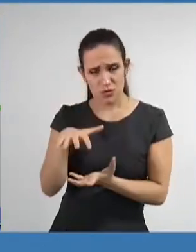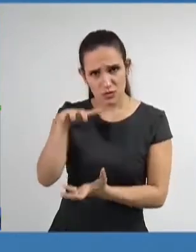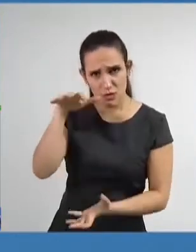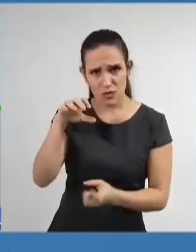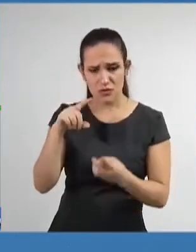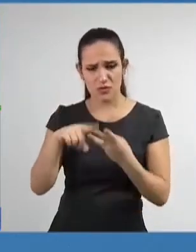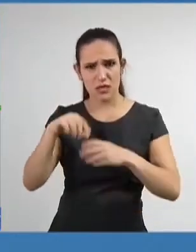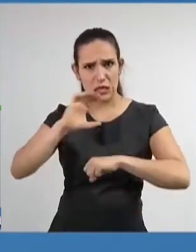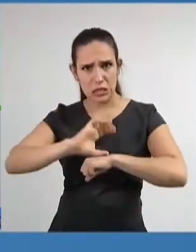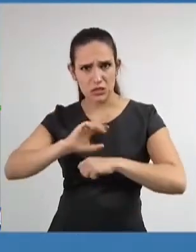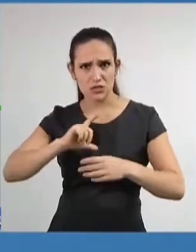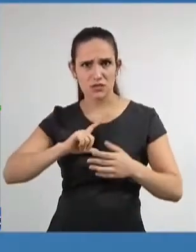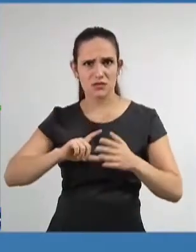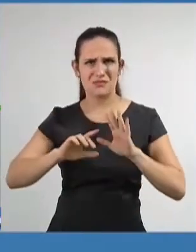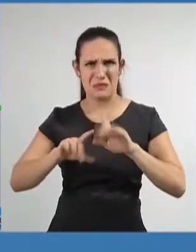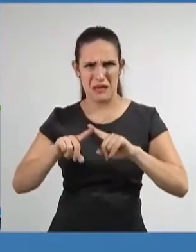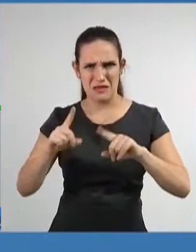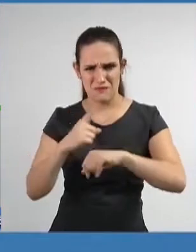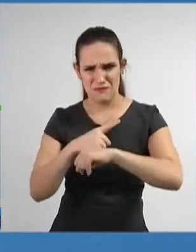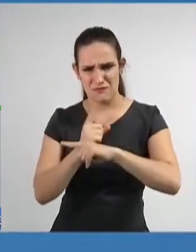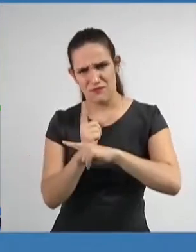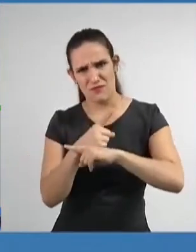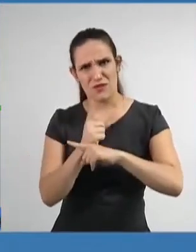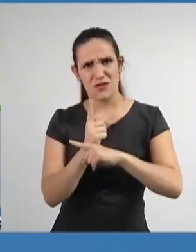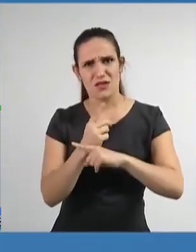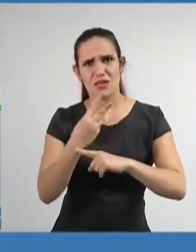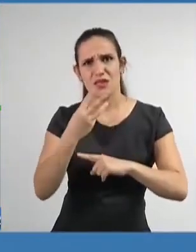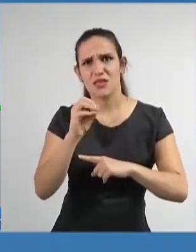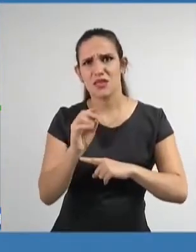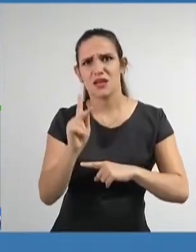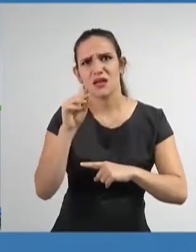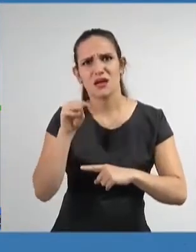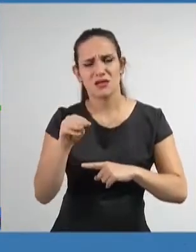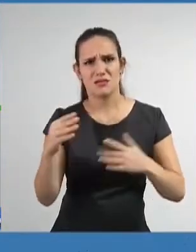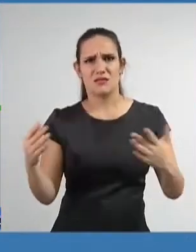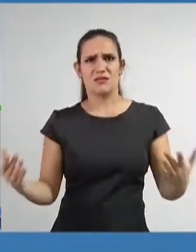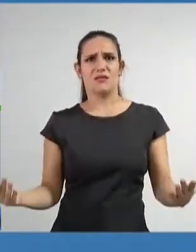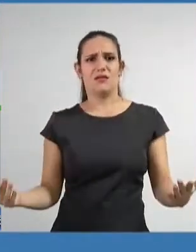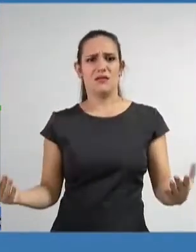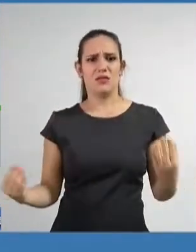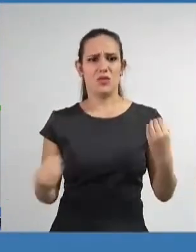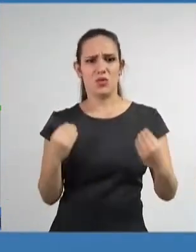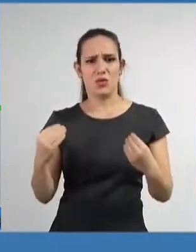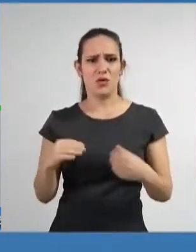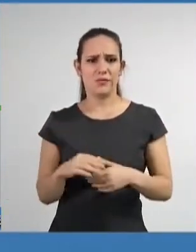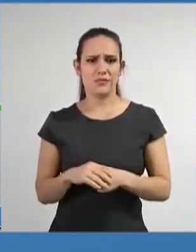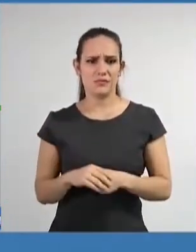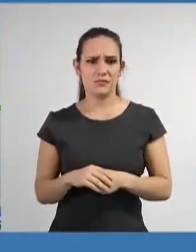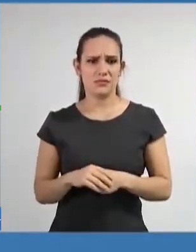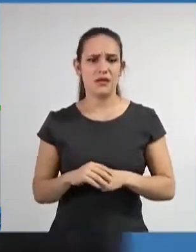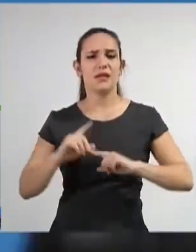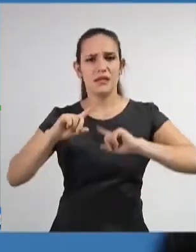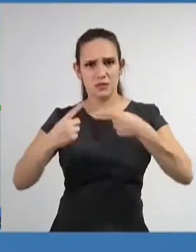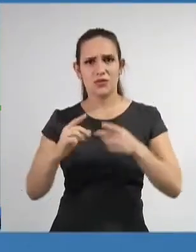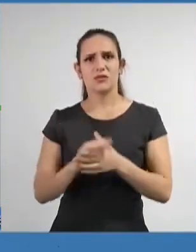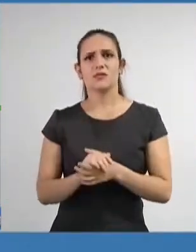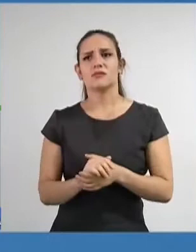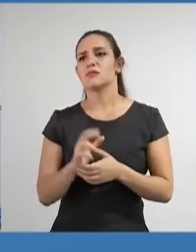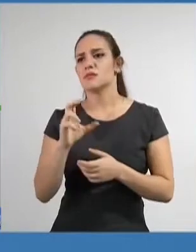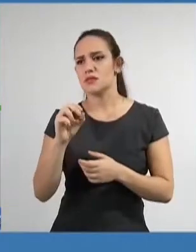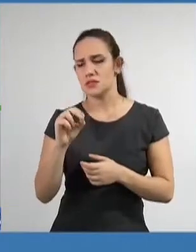instalada, 30 por hora. Você não anda mais do que 50 metros, outra plaquinha, 50 por